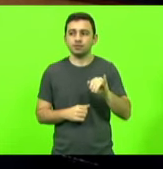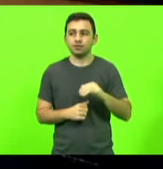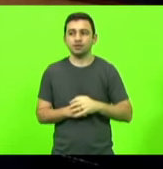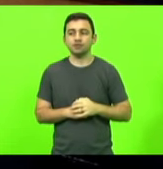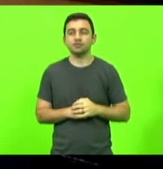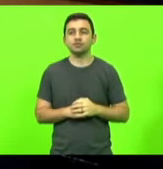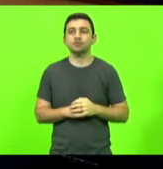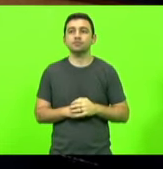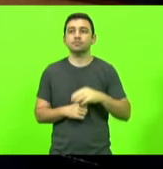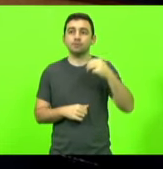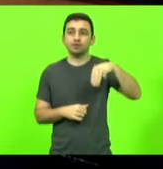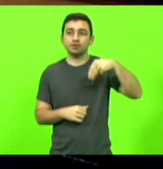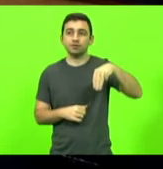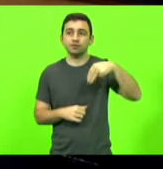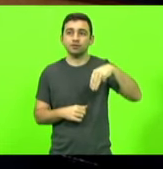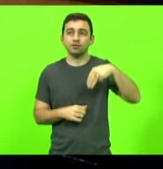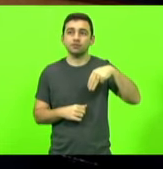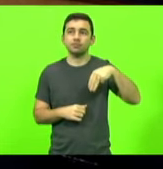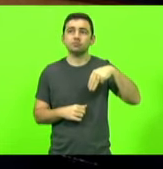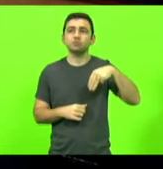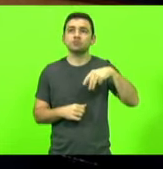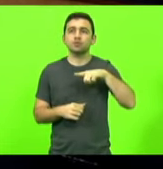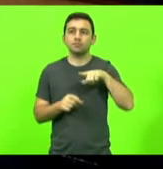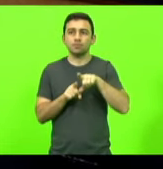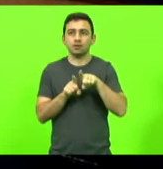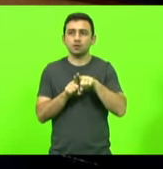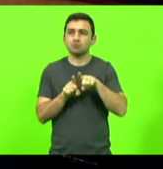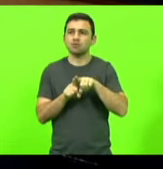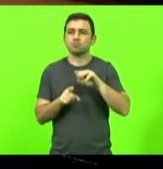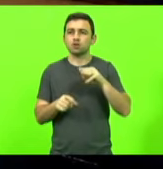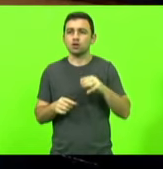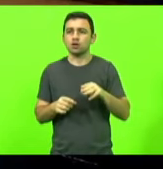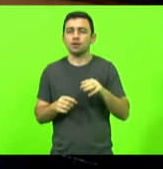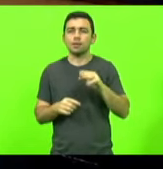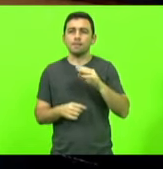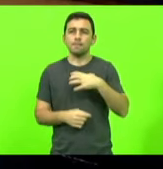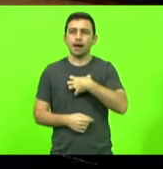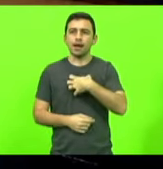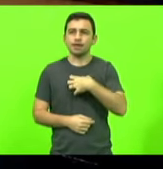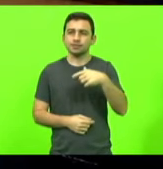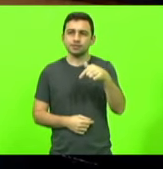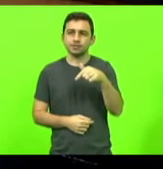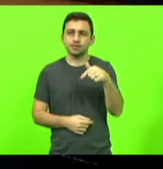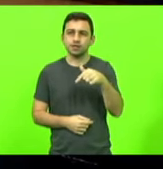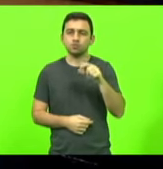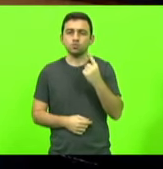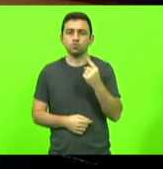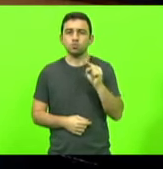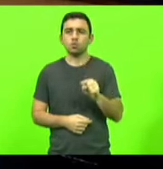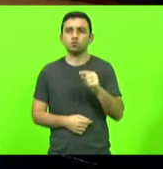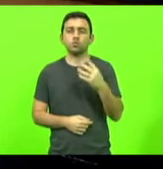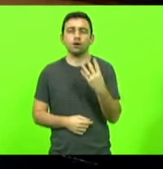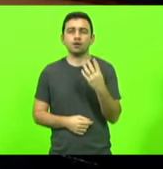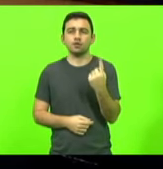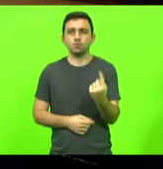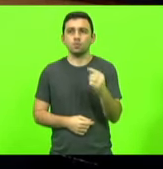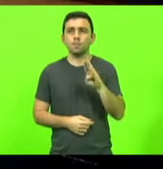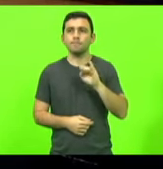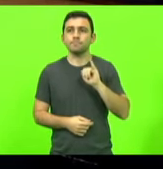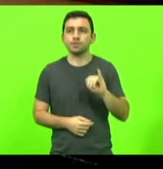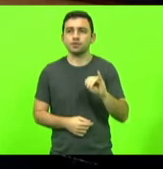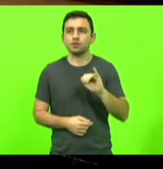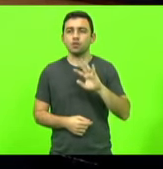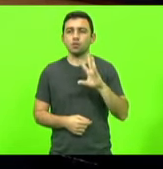obras, 775 mi. Bahia, 77 obras, 1,41 bi.